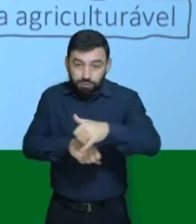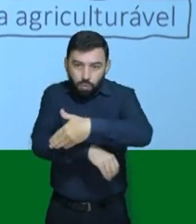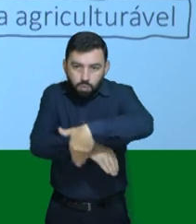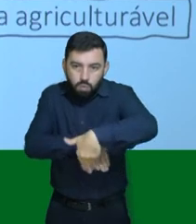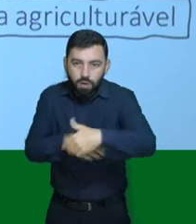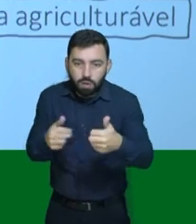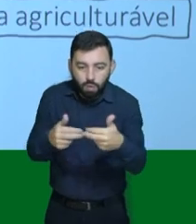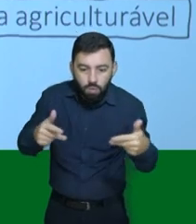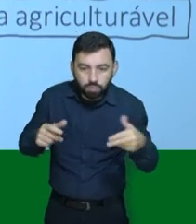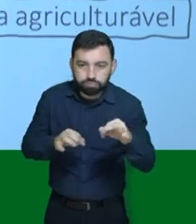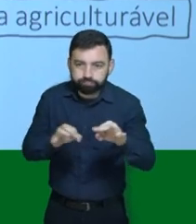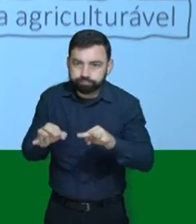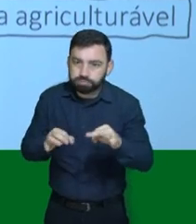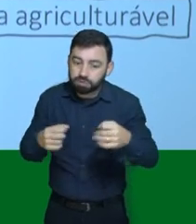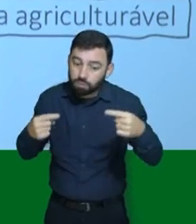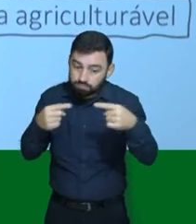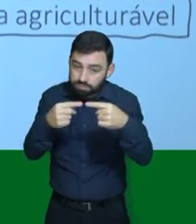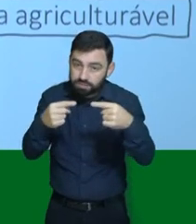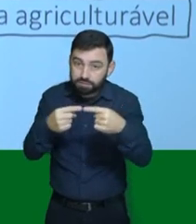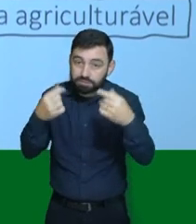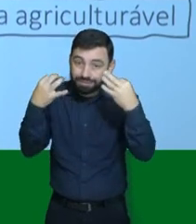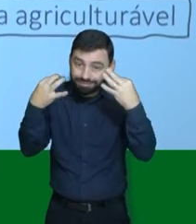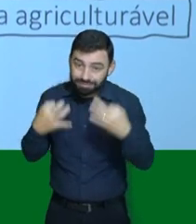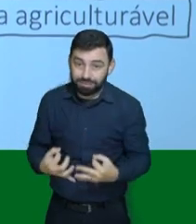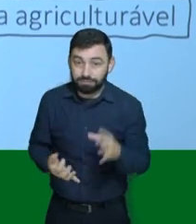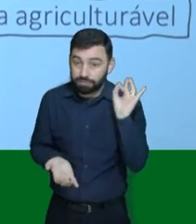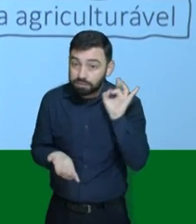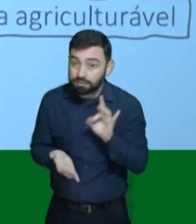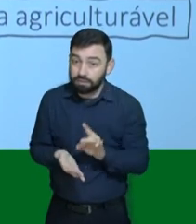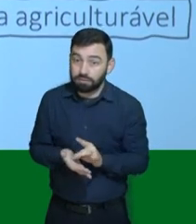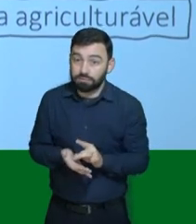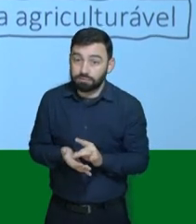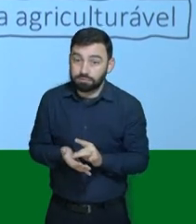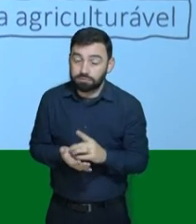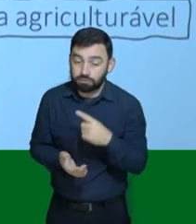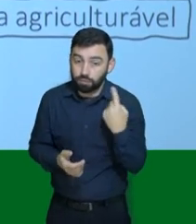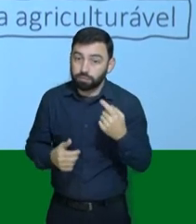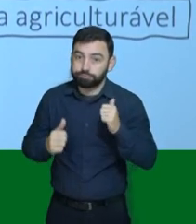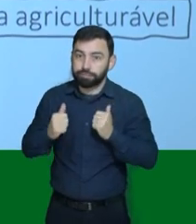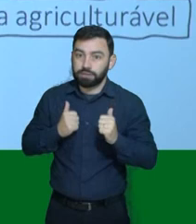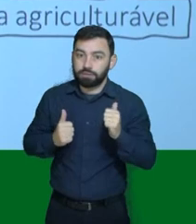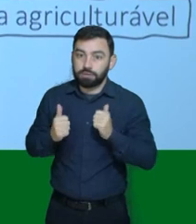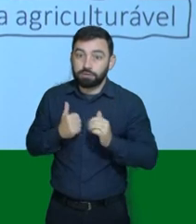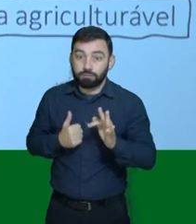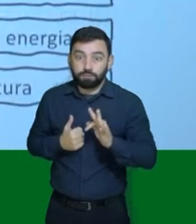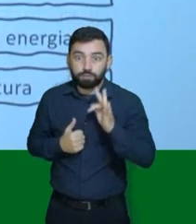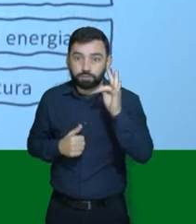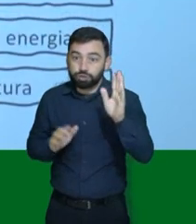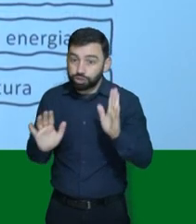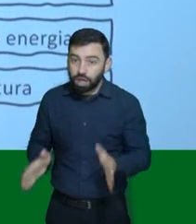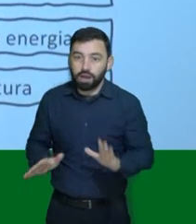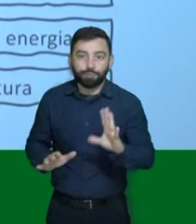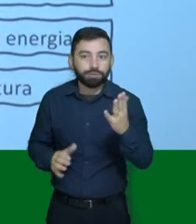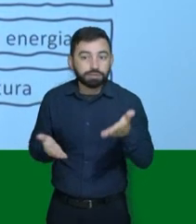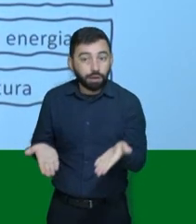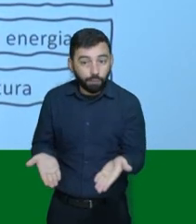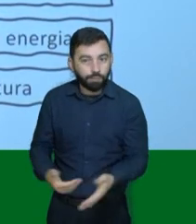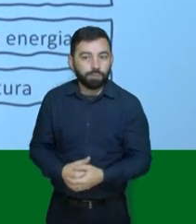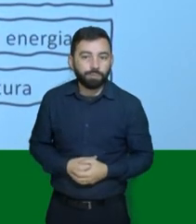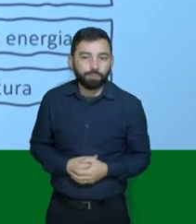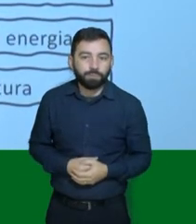urbano que mais condizente com a realidade e com o que a gente está esperando, que já está ocorrendo.